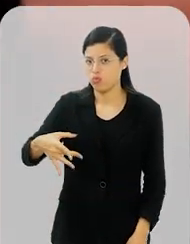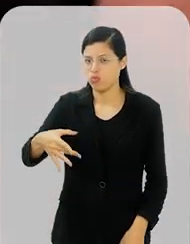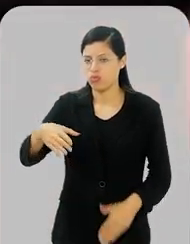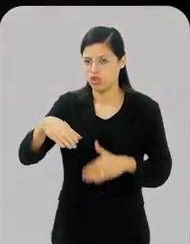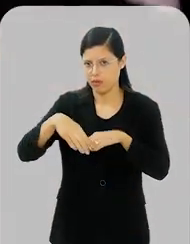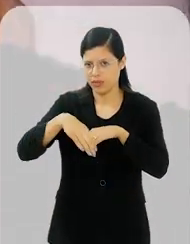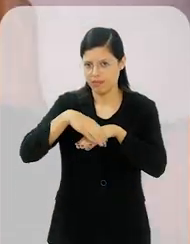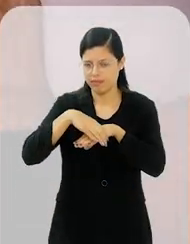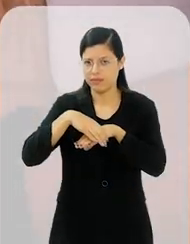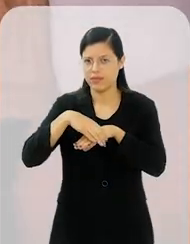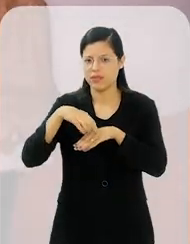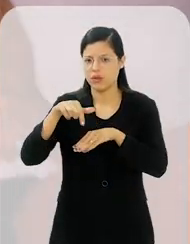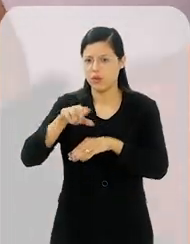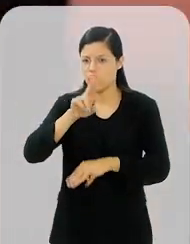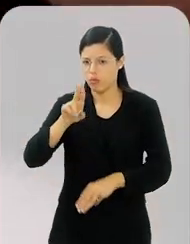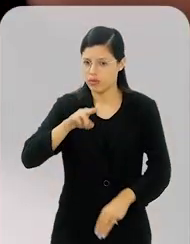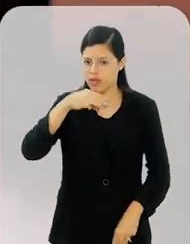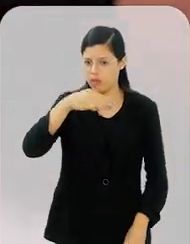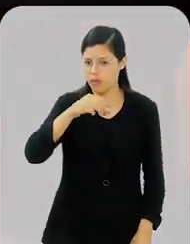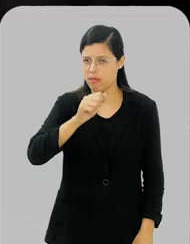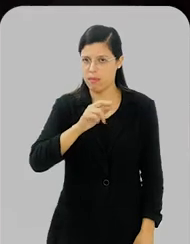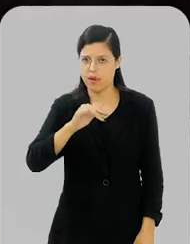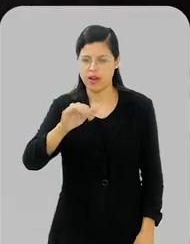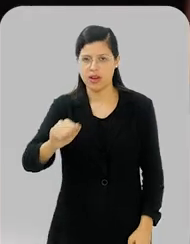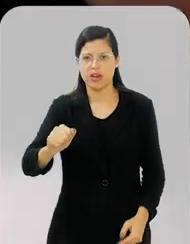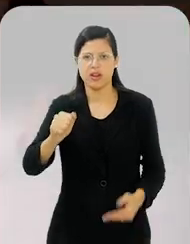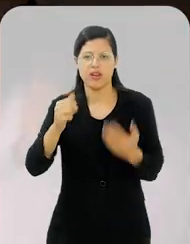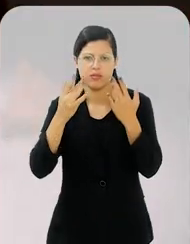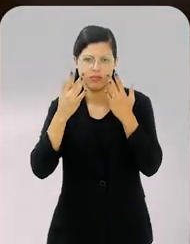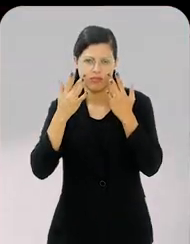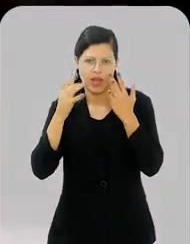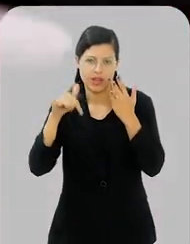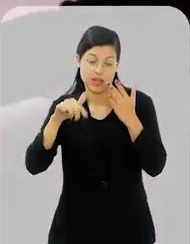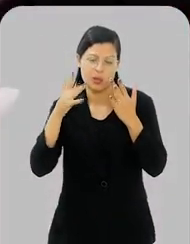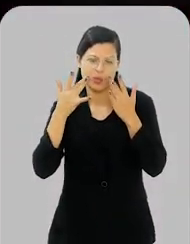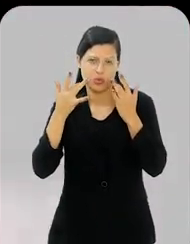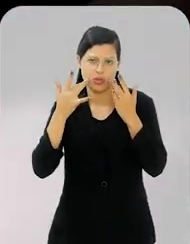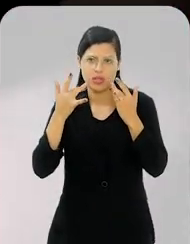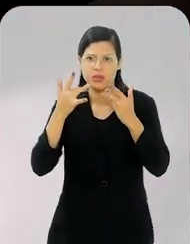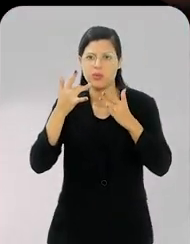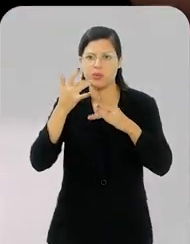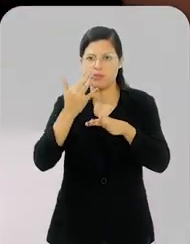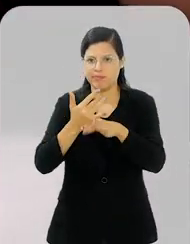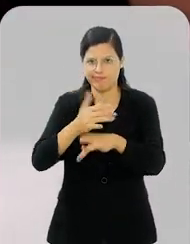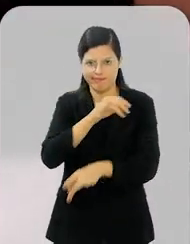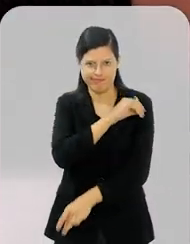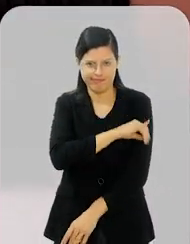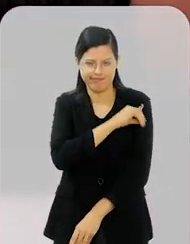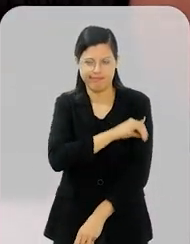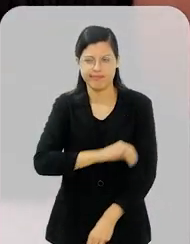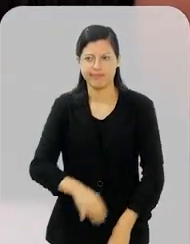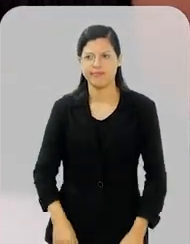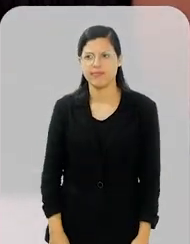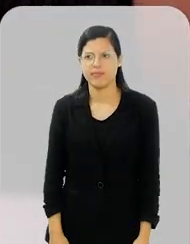Essa é a última sapatilha usada pela Maria Oleneva nos palcos do Teatro Municipal.